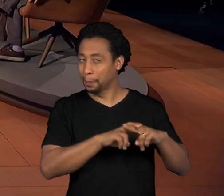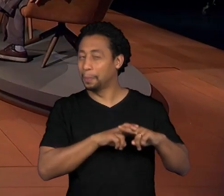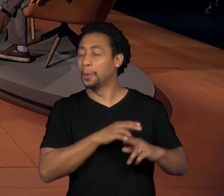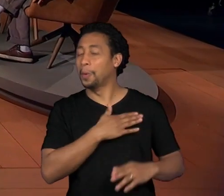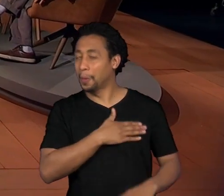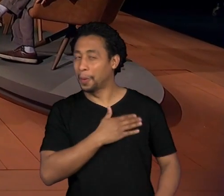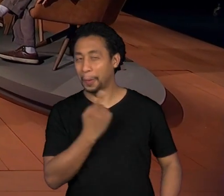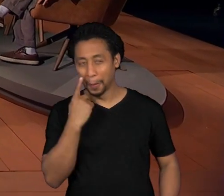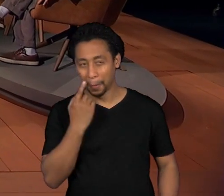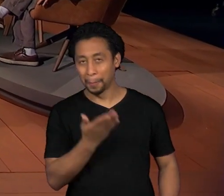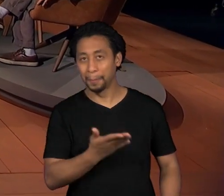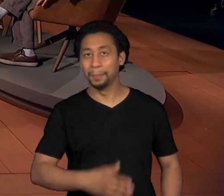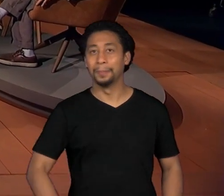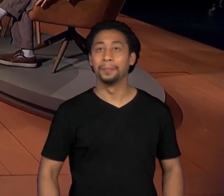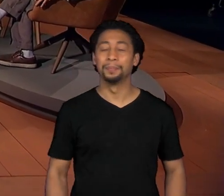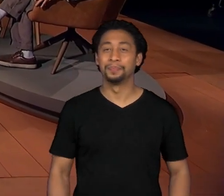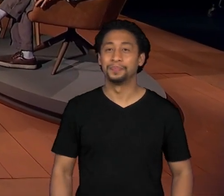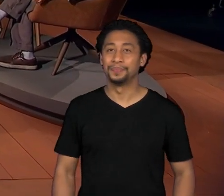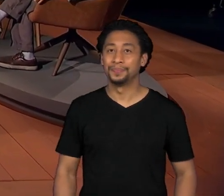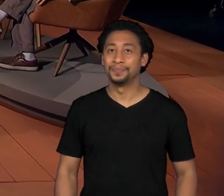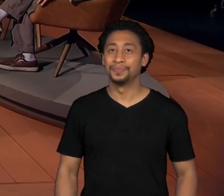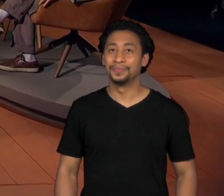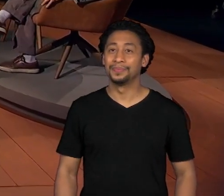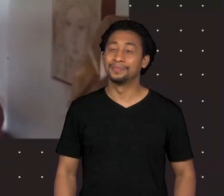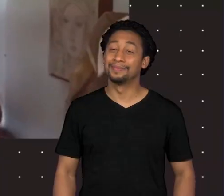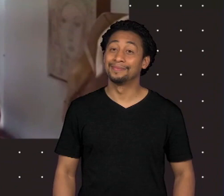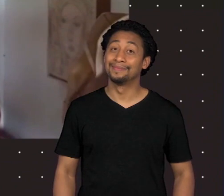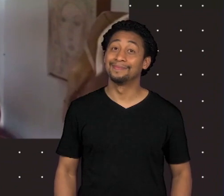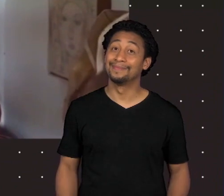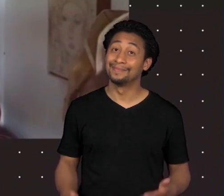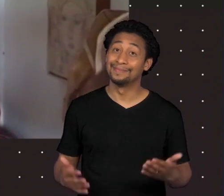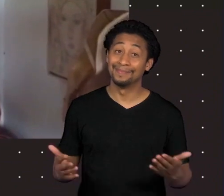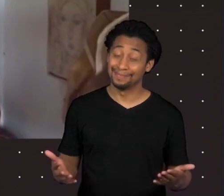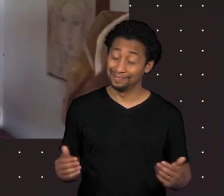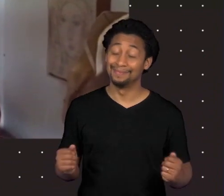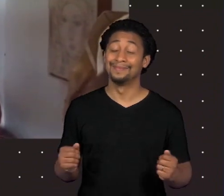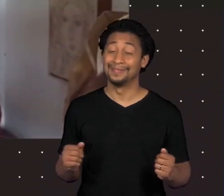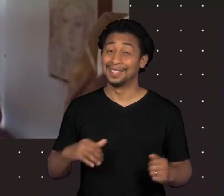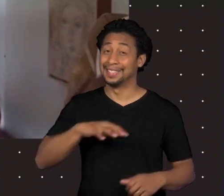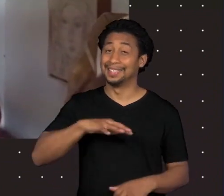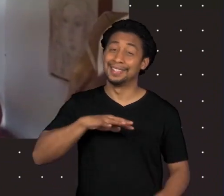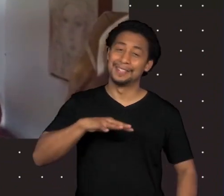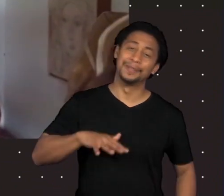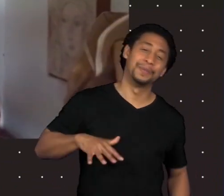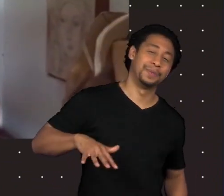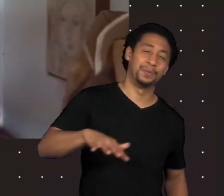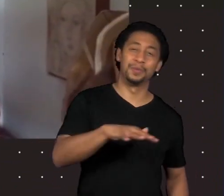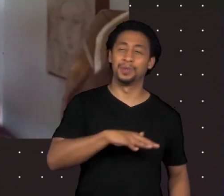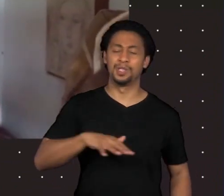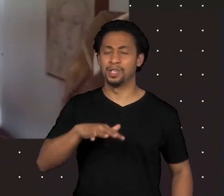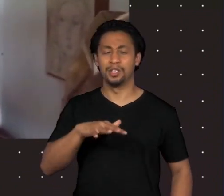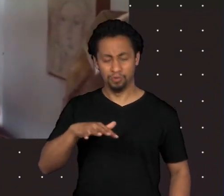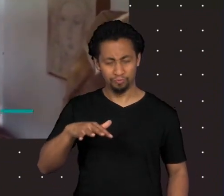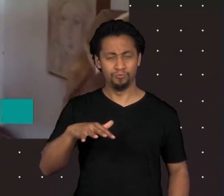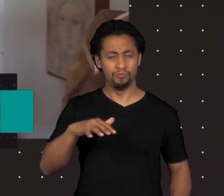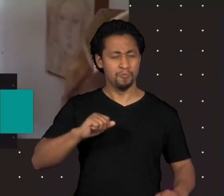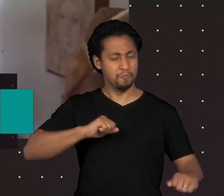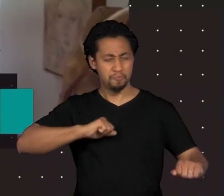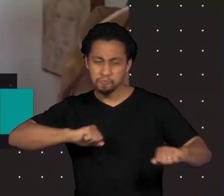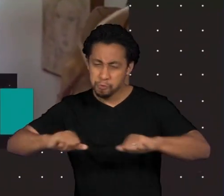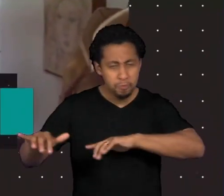suaa falar de an é falar de uma brasilidade pulsante vibrante